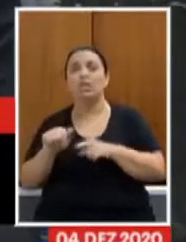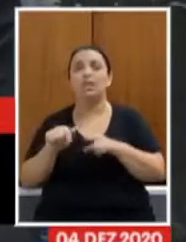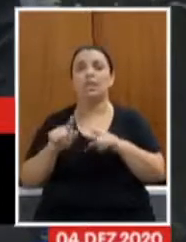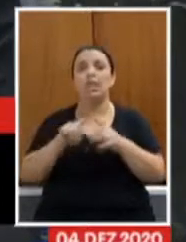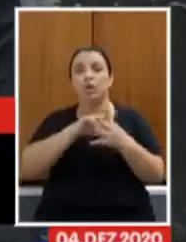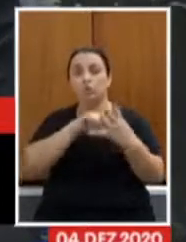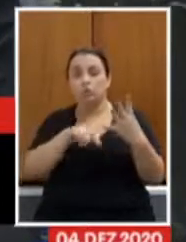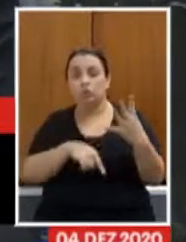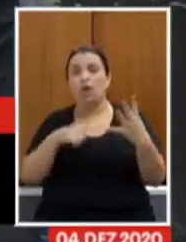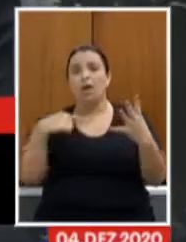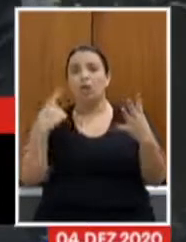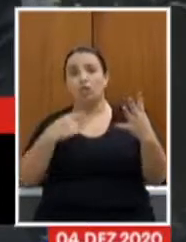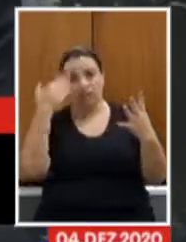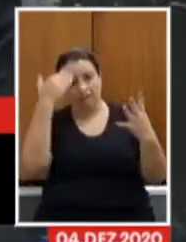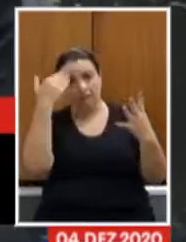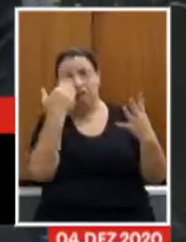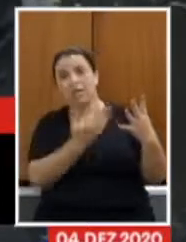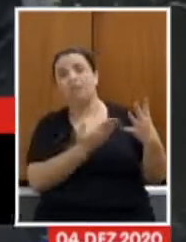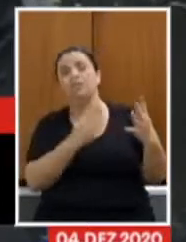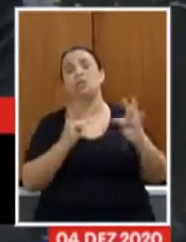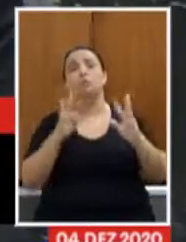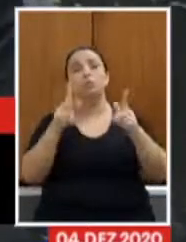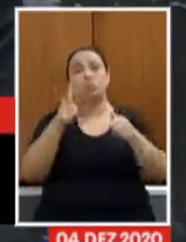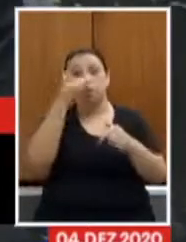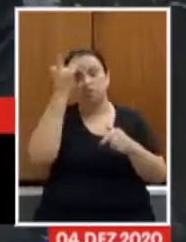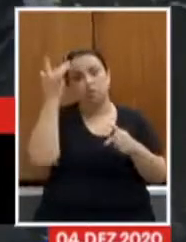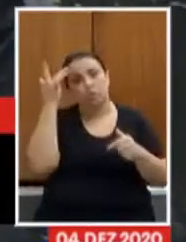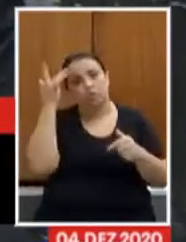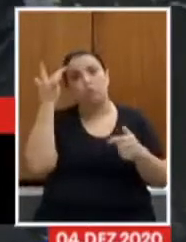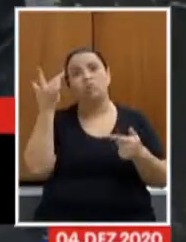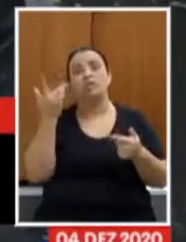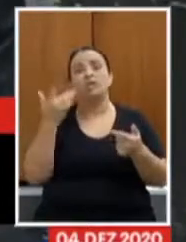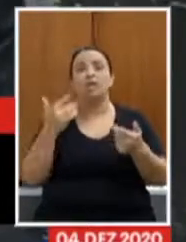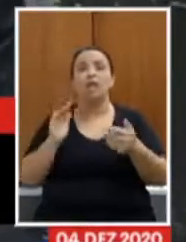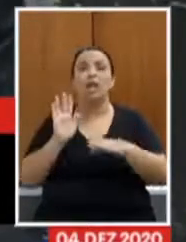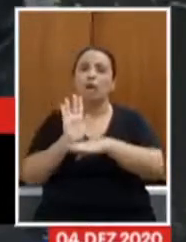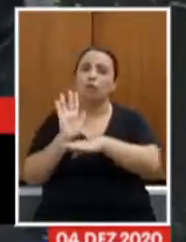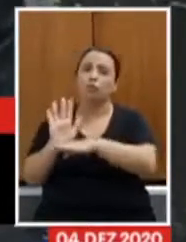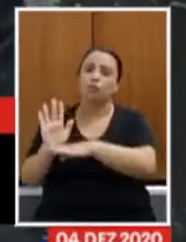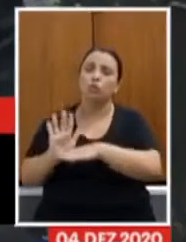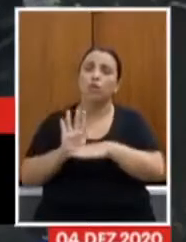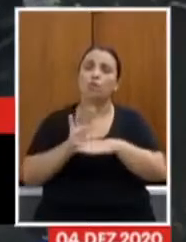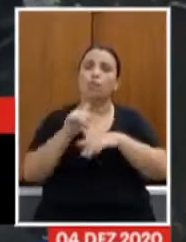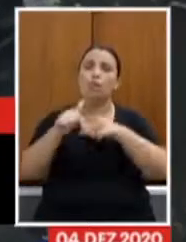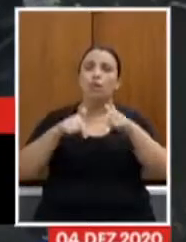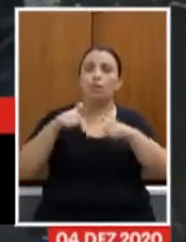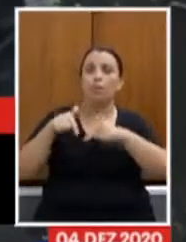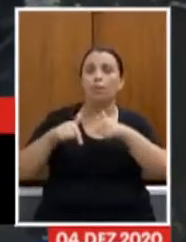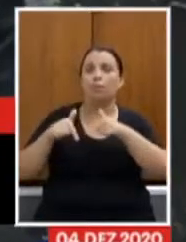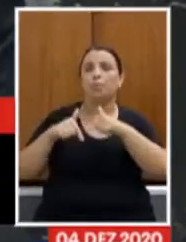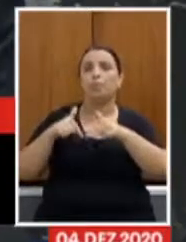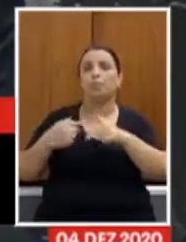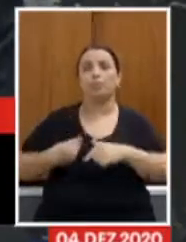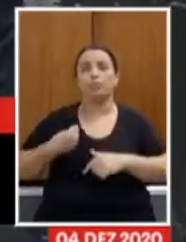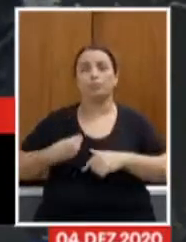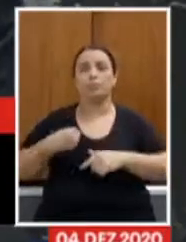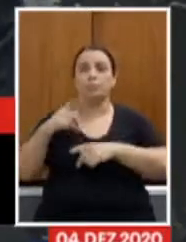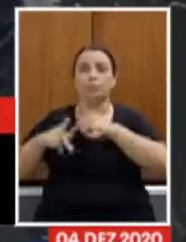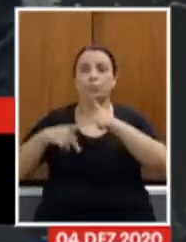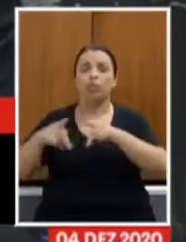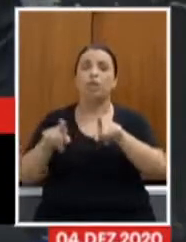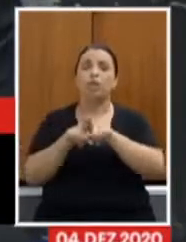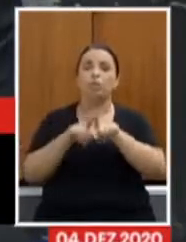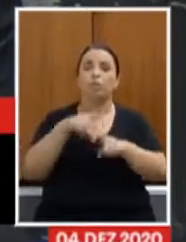quatro, agradecer a todos que contribuíram para não só o trabalho de participação popular, mas também do